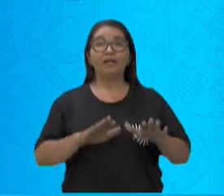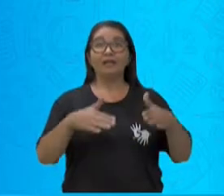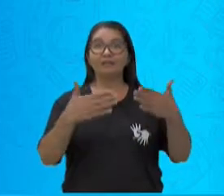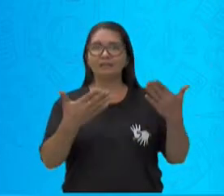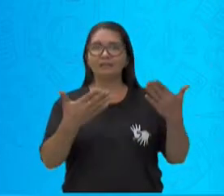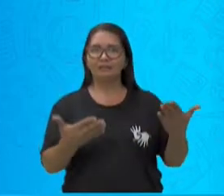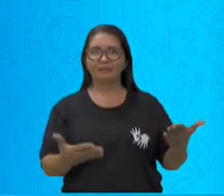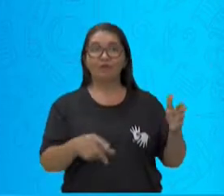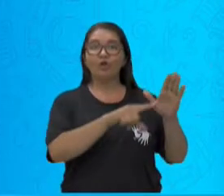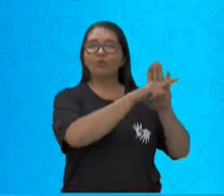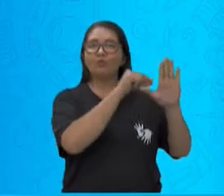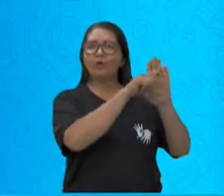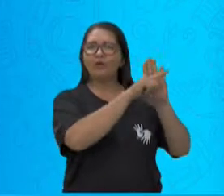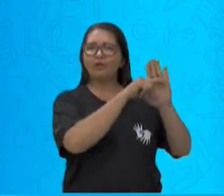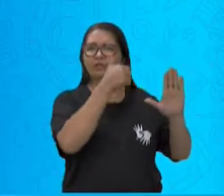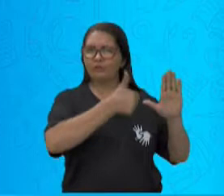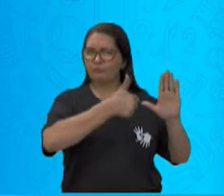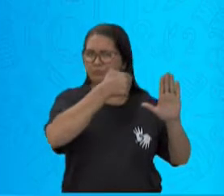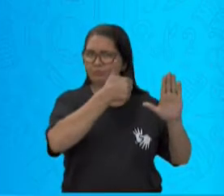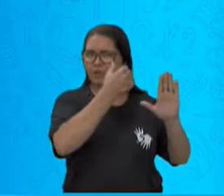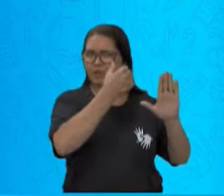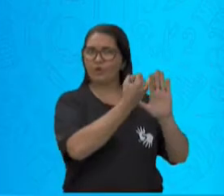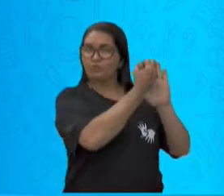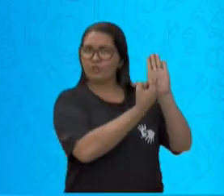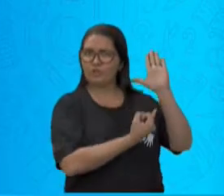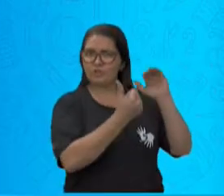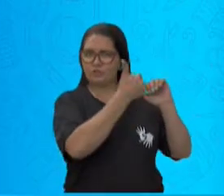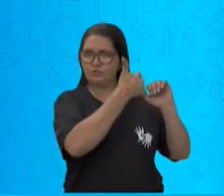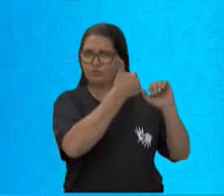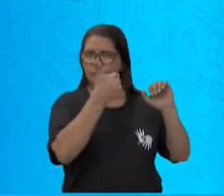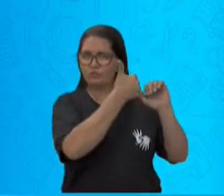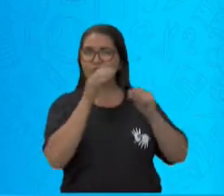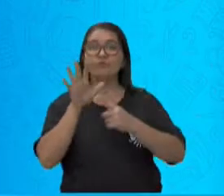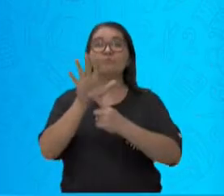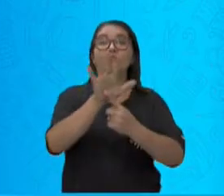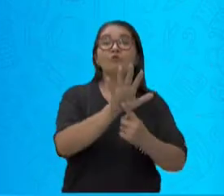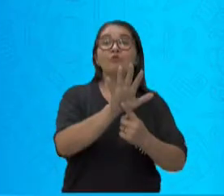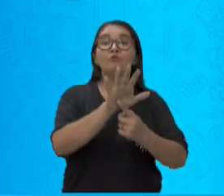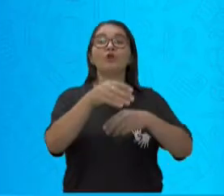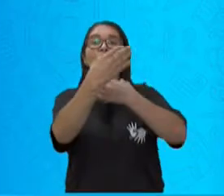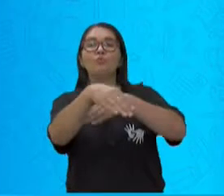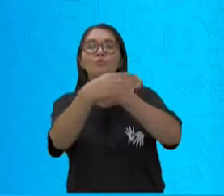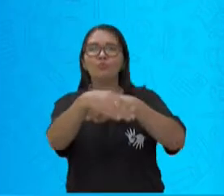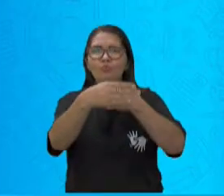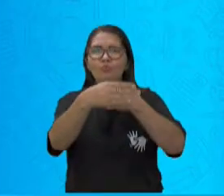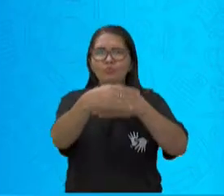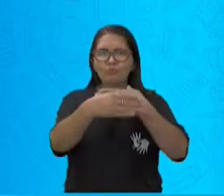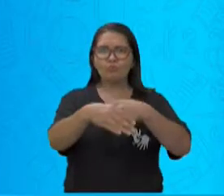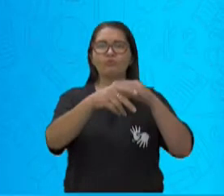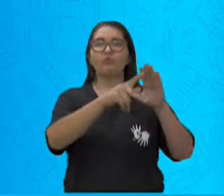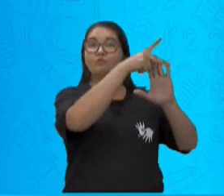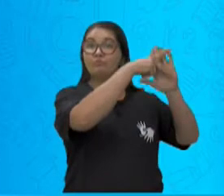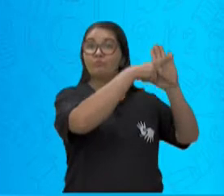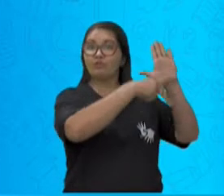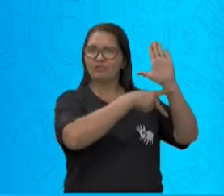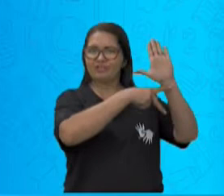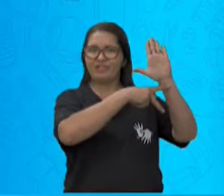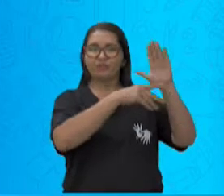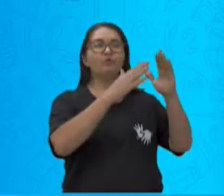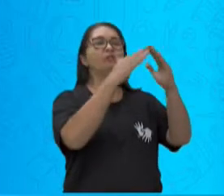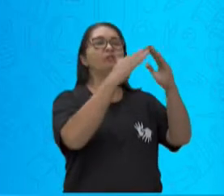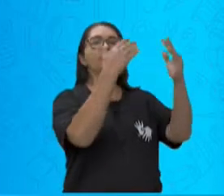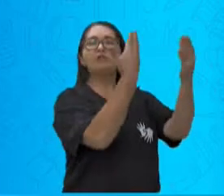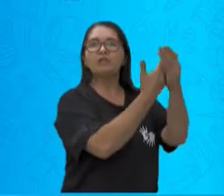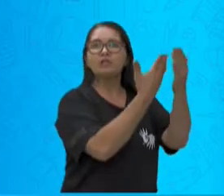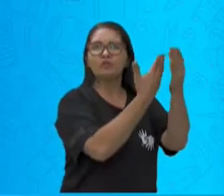Artigo 1º. Artigo 1º. O concurso de produção de texto é um projeto bienal e uma das ações que